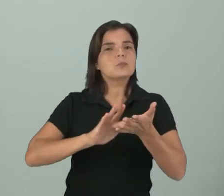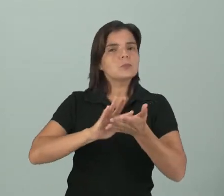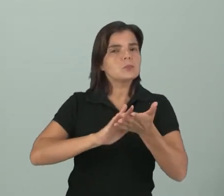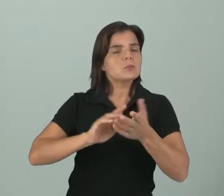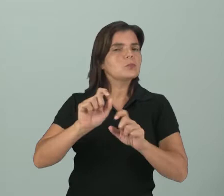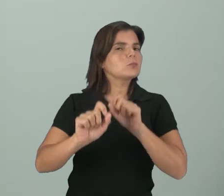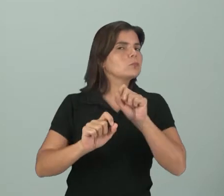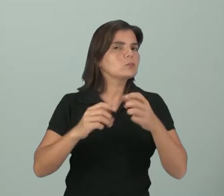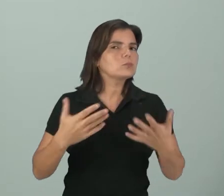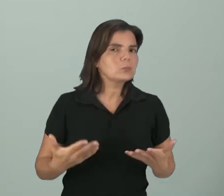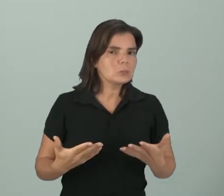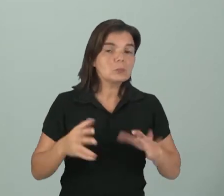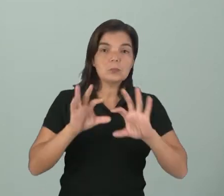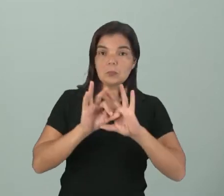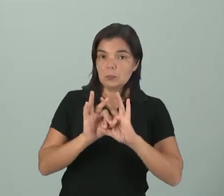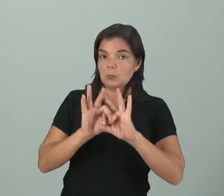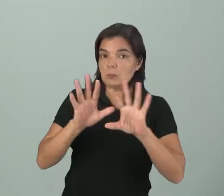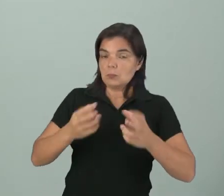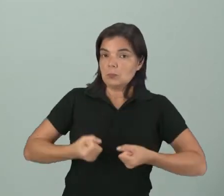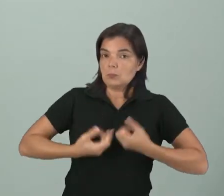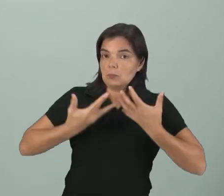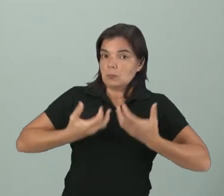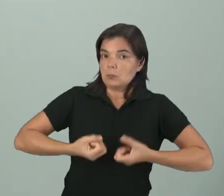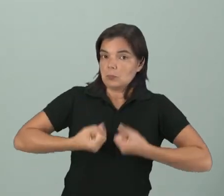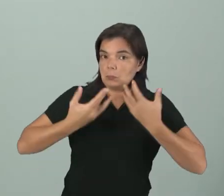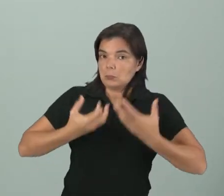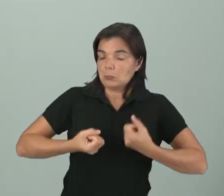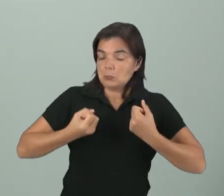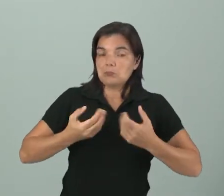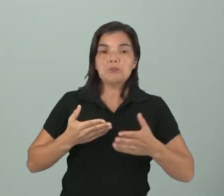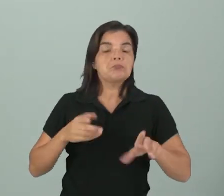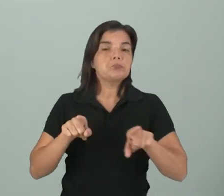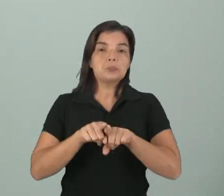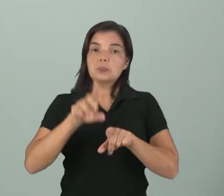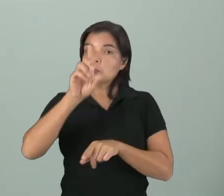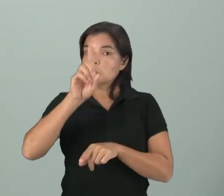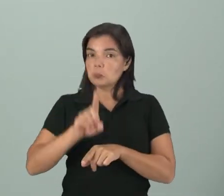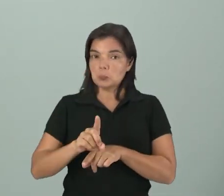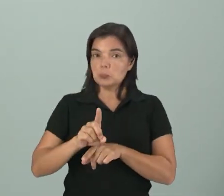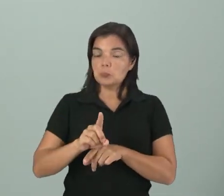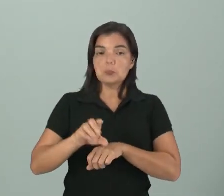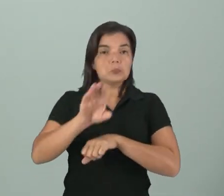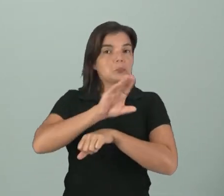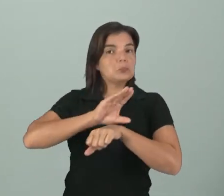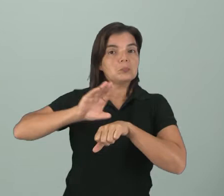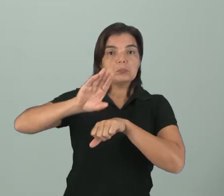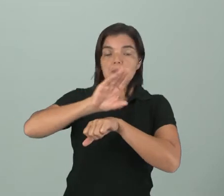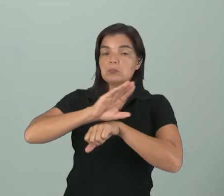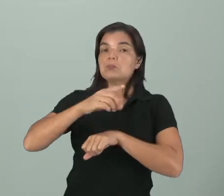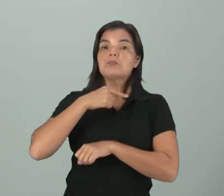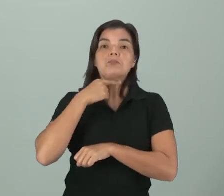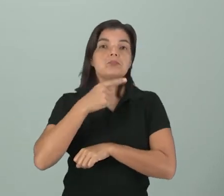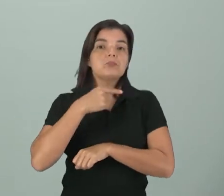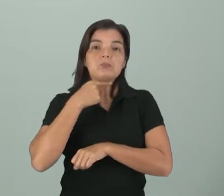se trata de uma liberdade de expressão que não fere os direitos constitucionais